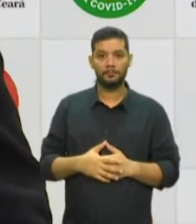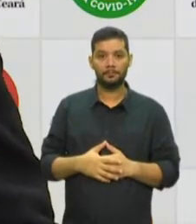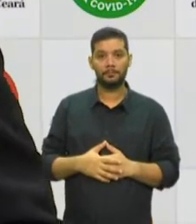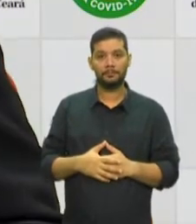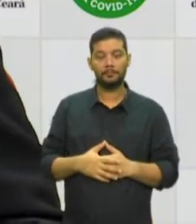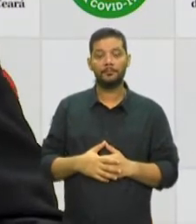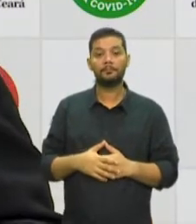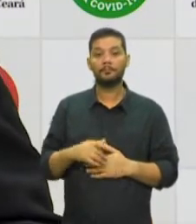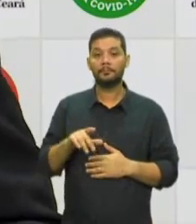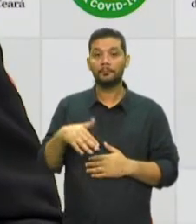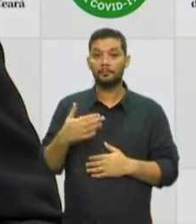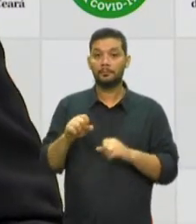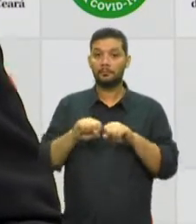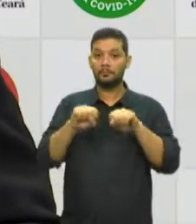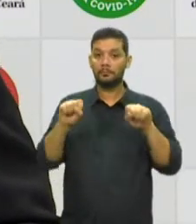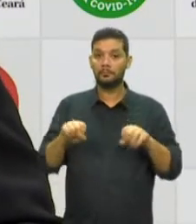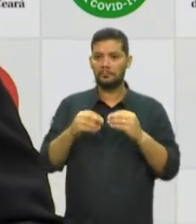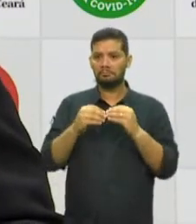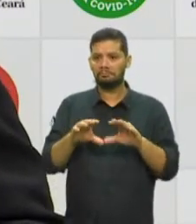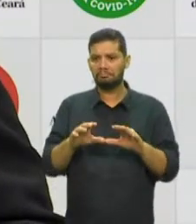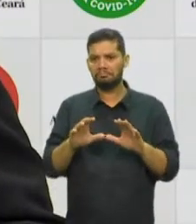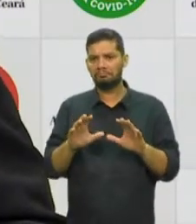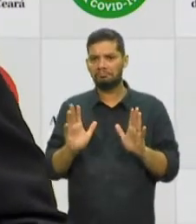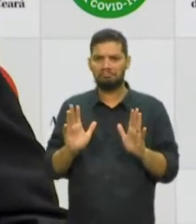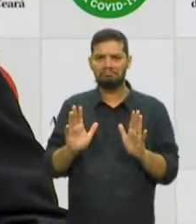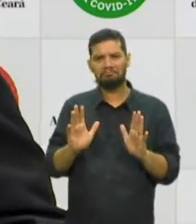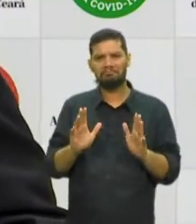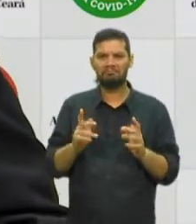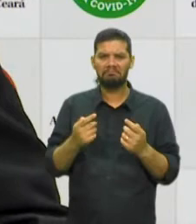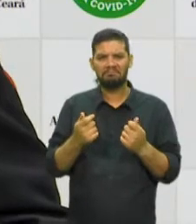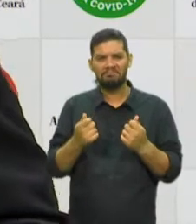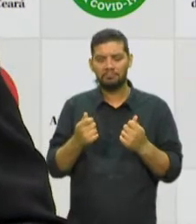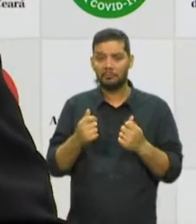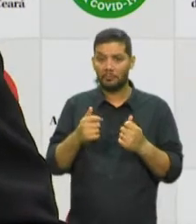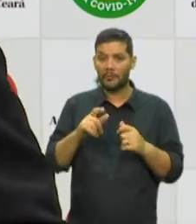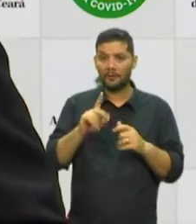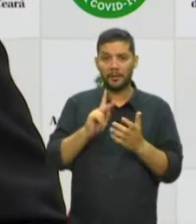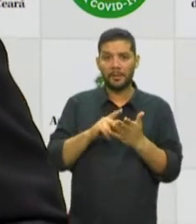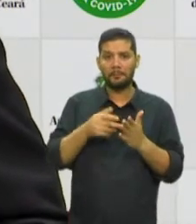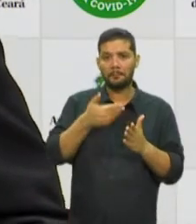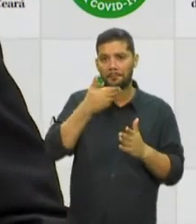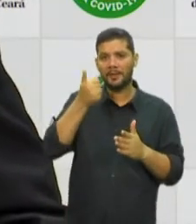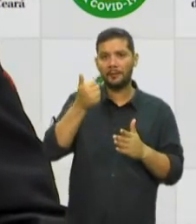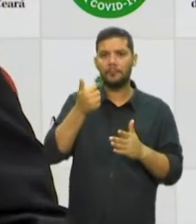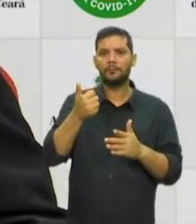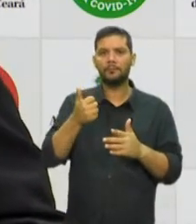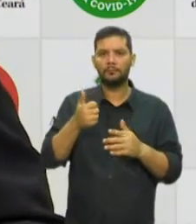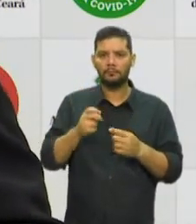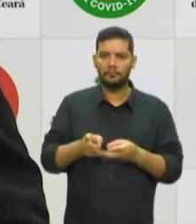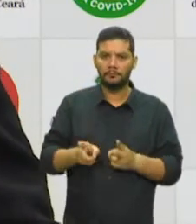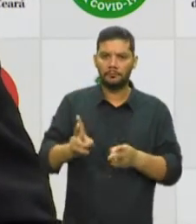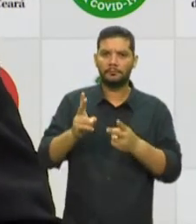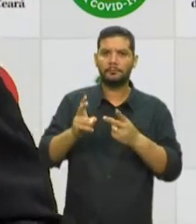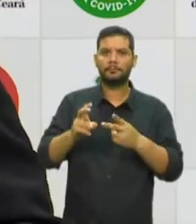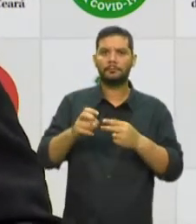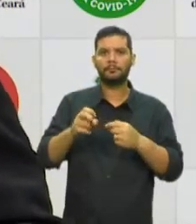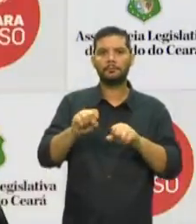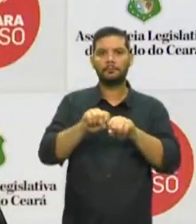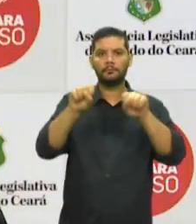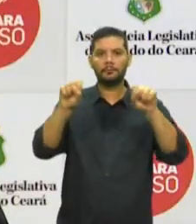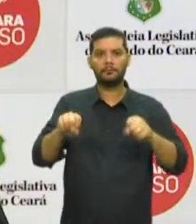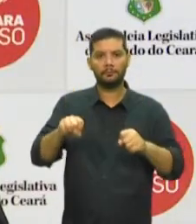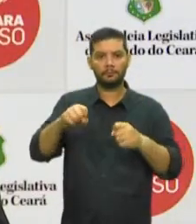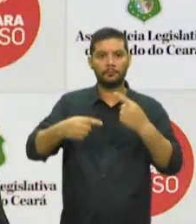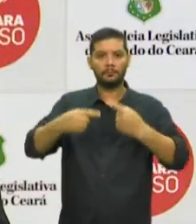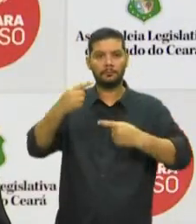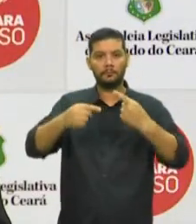possa trazer algum prejuízo, mas no geral vejo que é muito vantajoso para aprimorar o sistema político e a democracia brasileira.